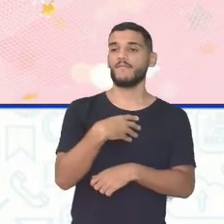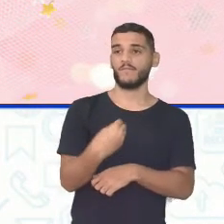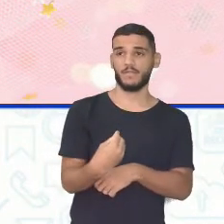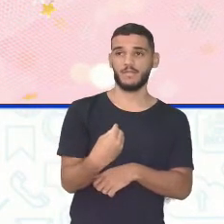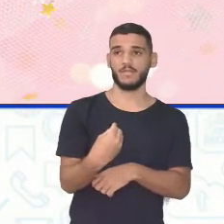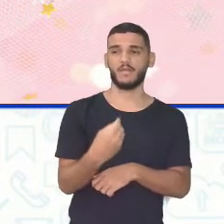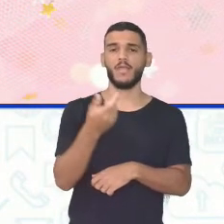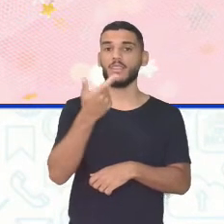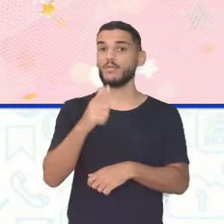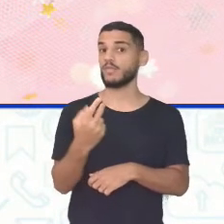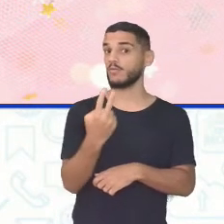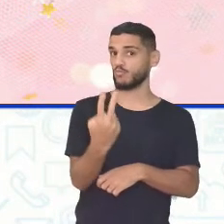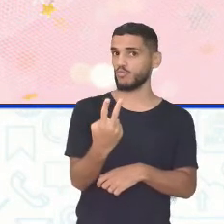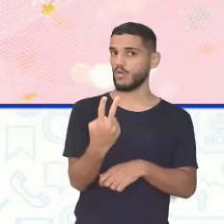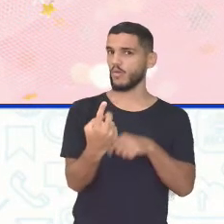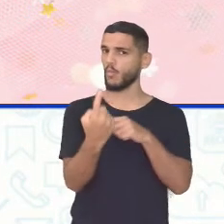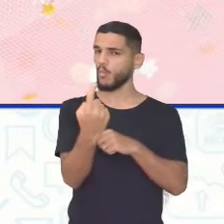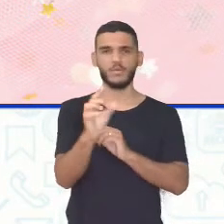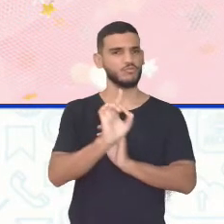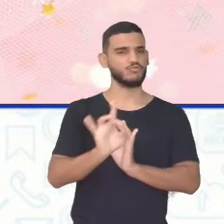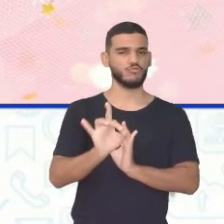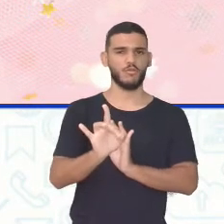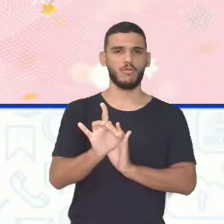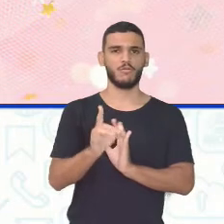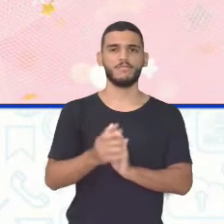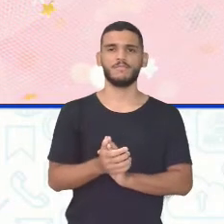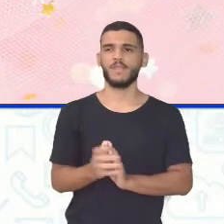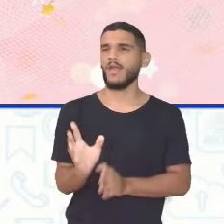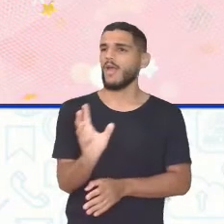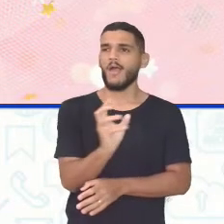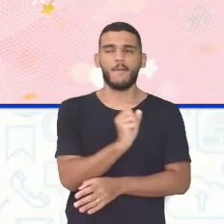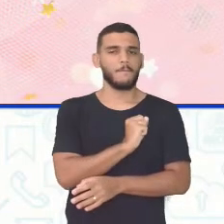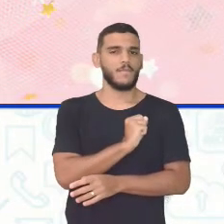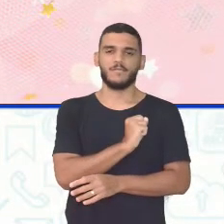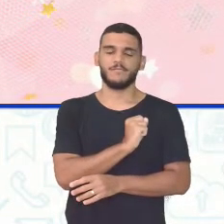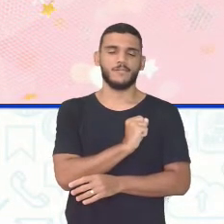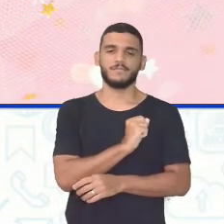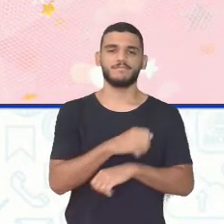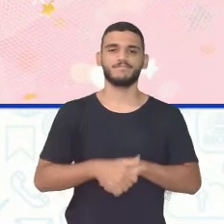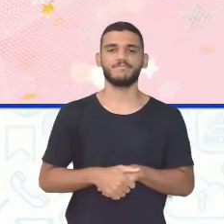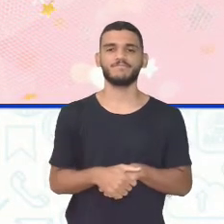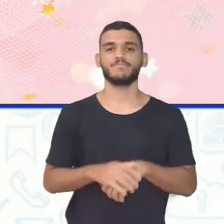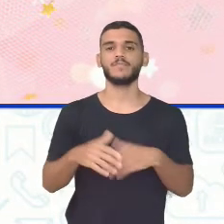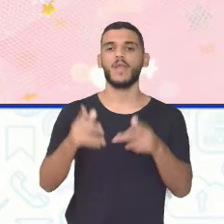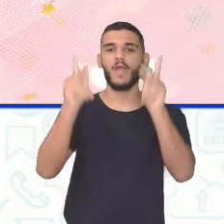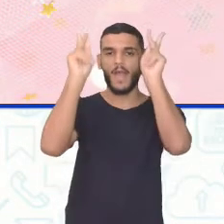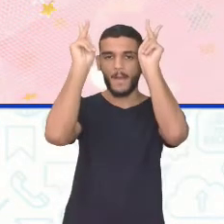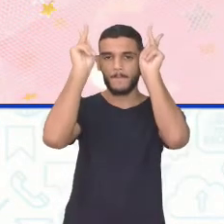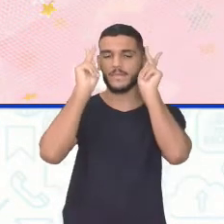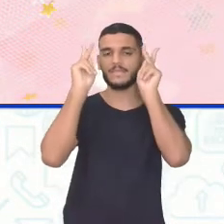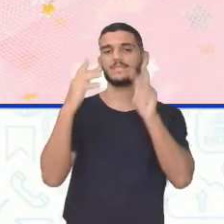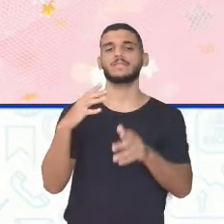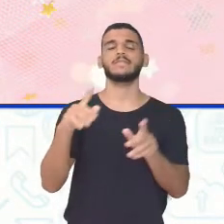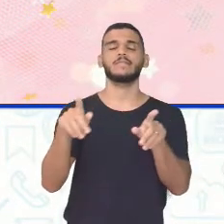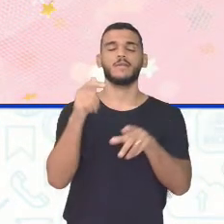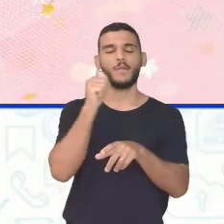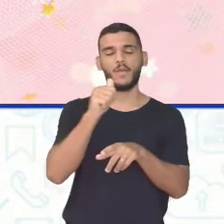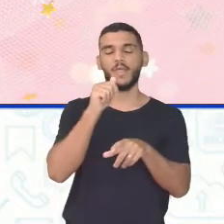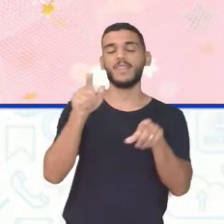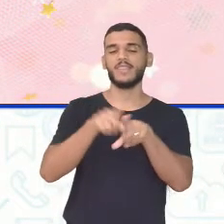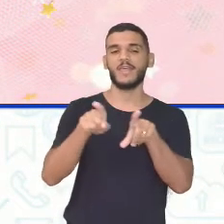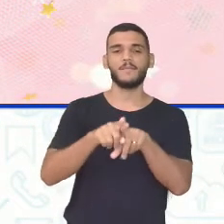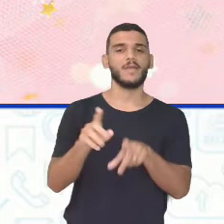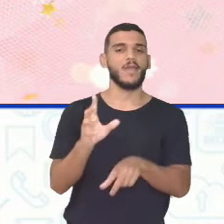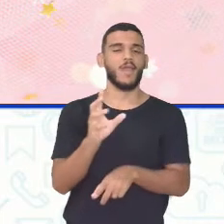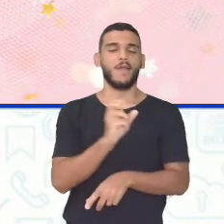e como só tinha essa, gostava dela mais do que de qualquer outra. A princesa também gostava muito do pai, mais do que de